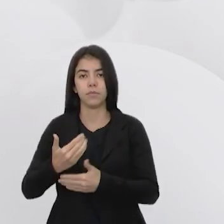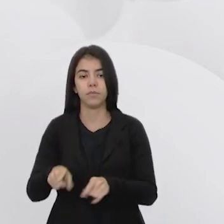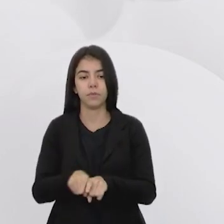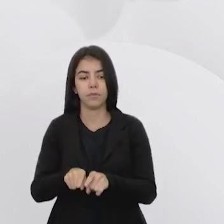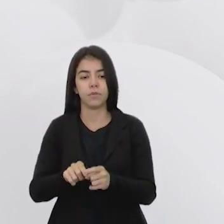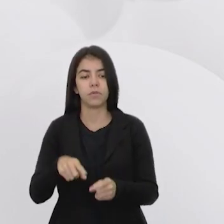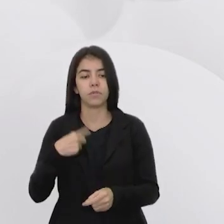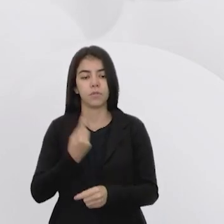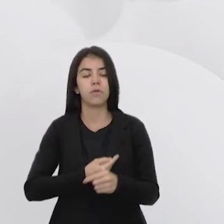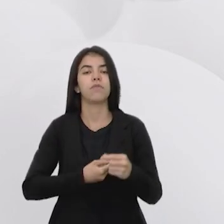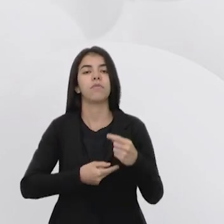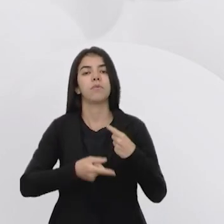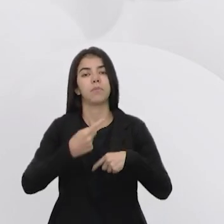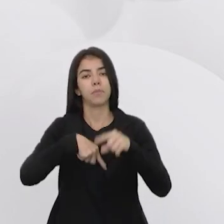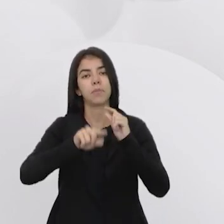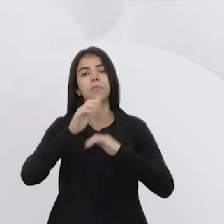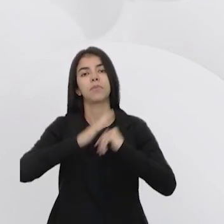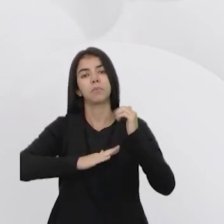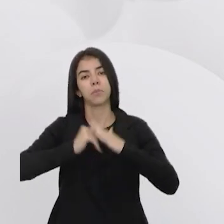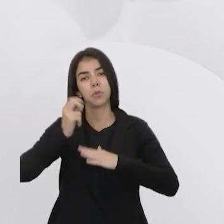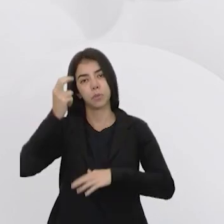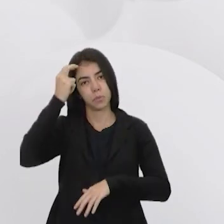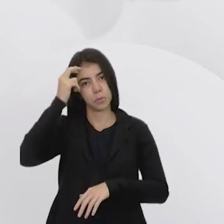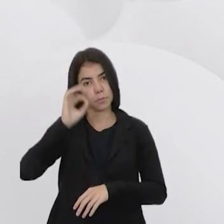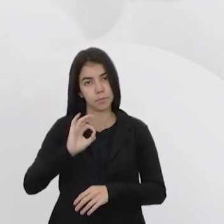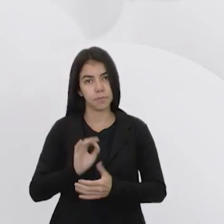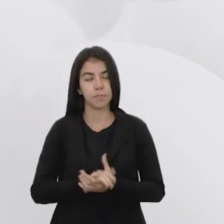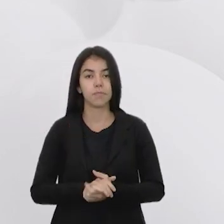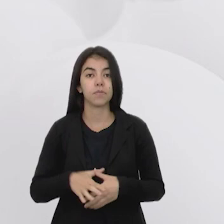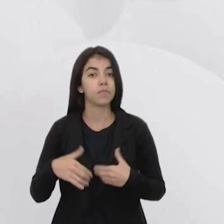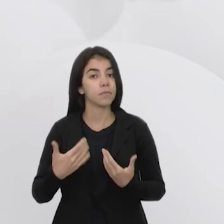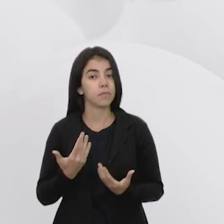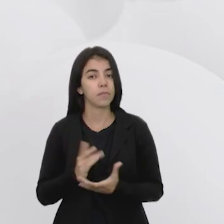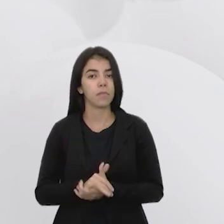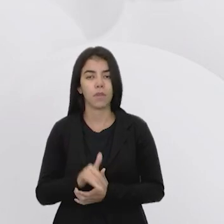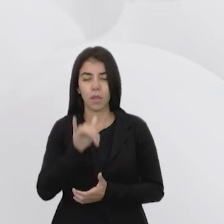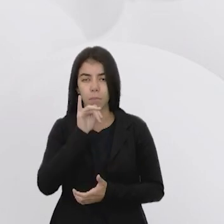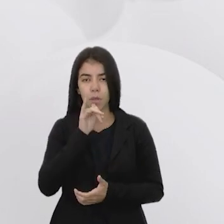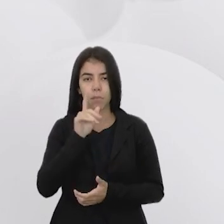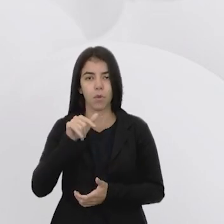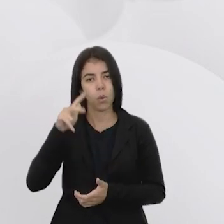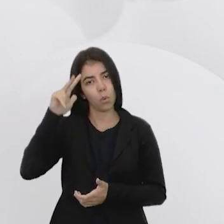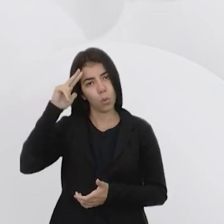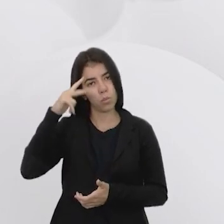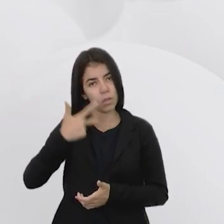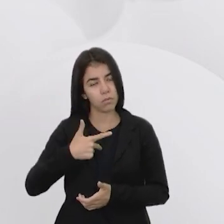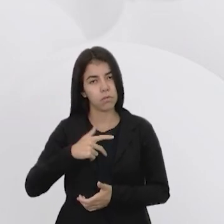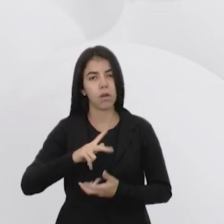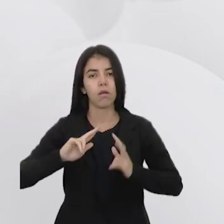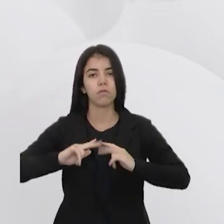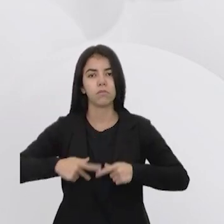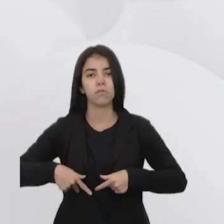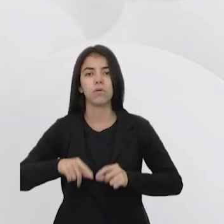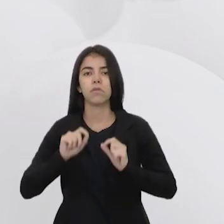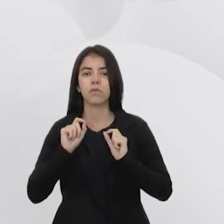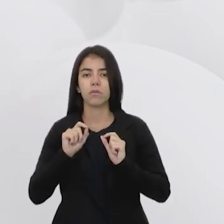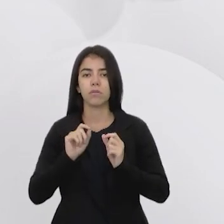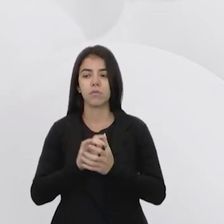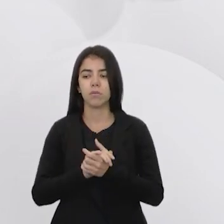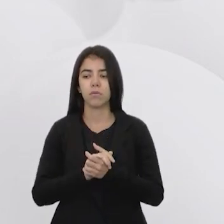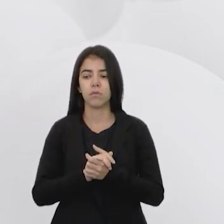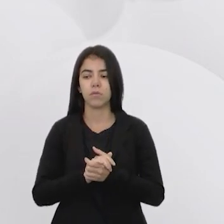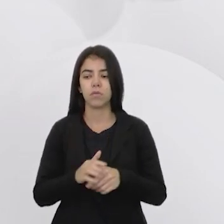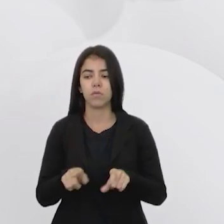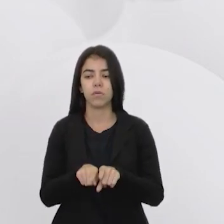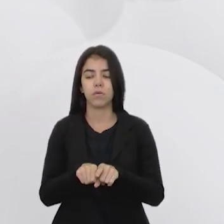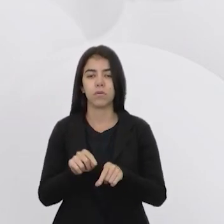assim vamos construindo o nosso processo cultural. Ou seja, o natural do ser humano é justamente